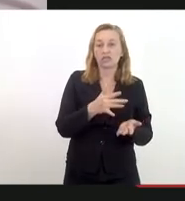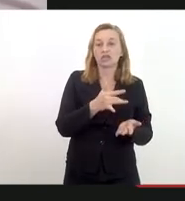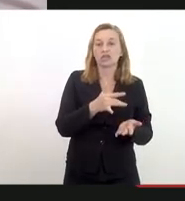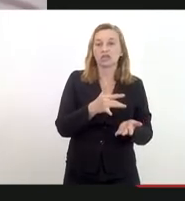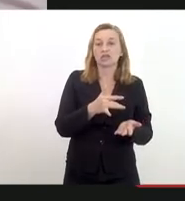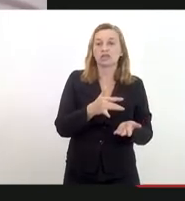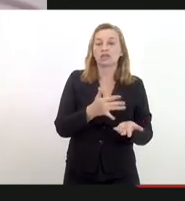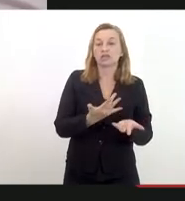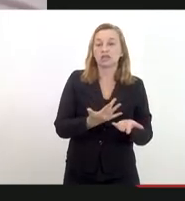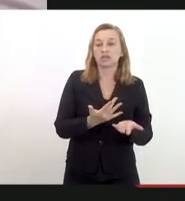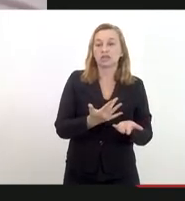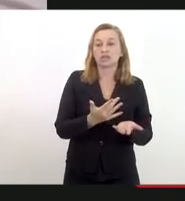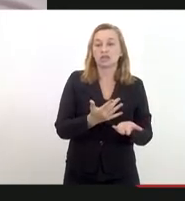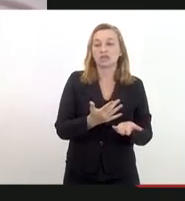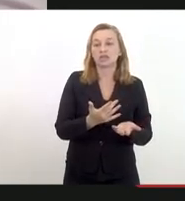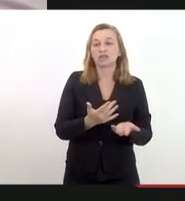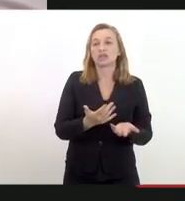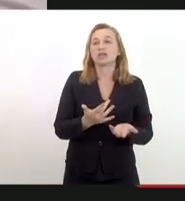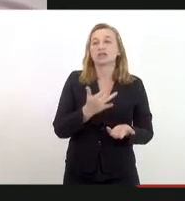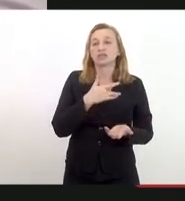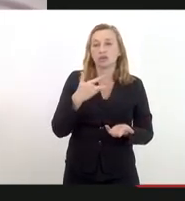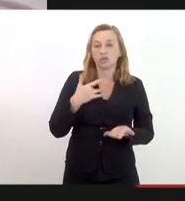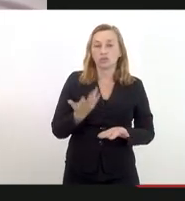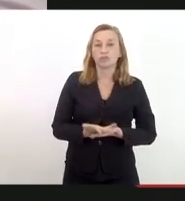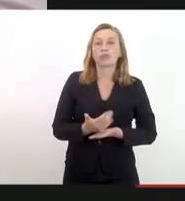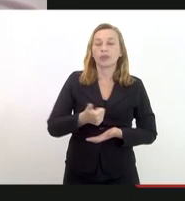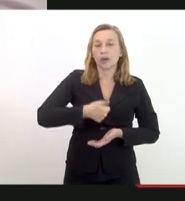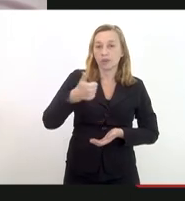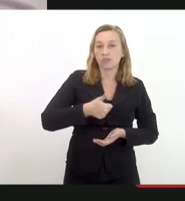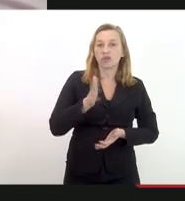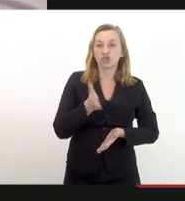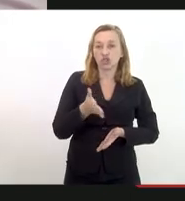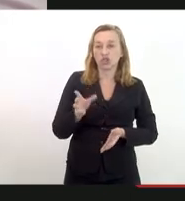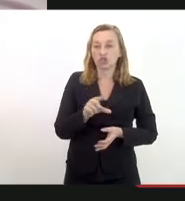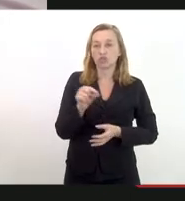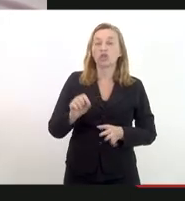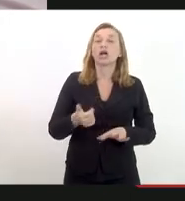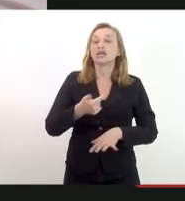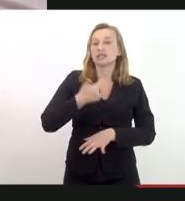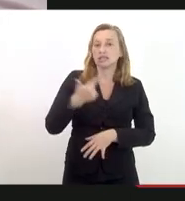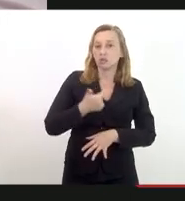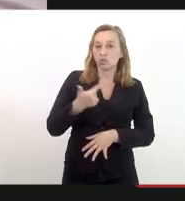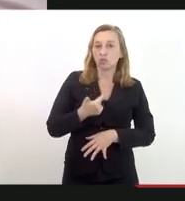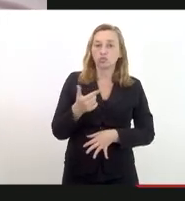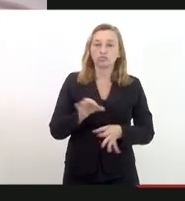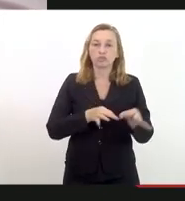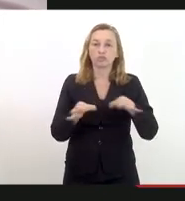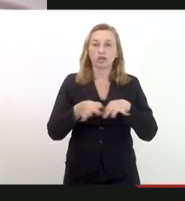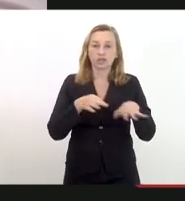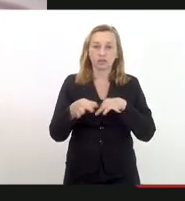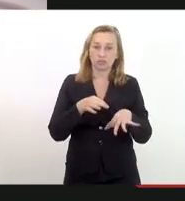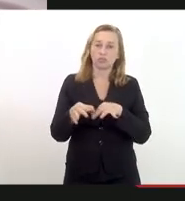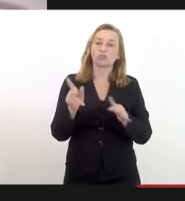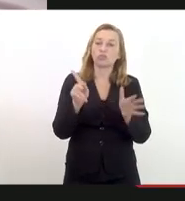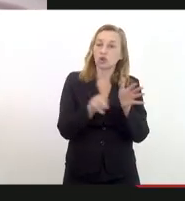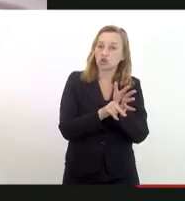transferência. Esse é o primeiro passo que a gente poderia dizer que está praticamente definido. O segundo é a elaboração do